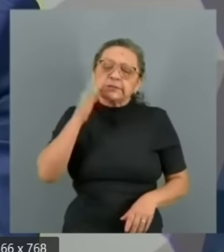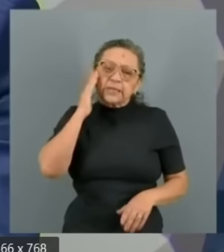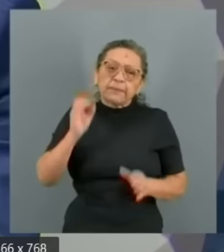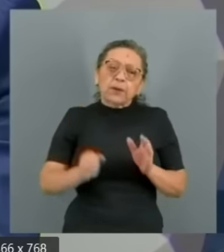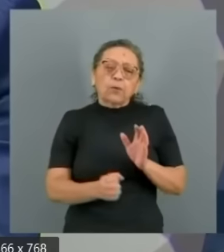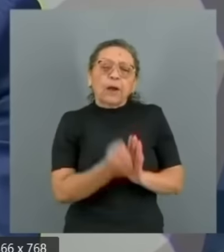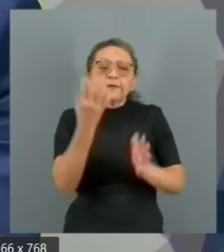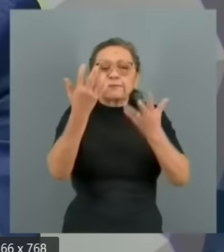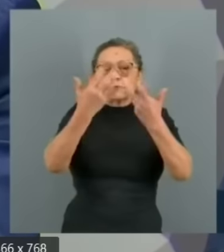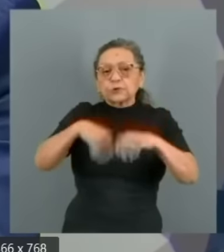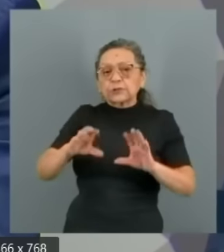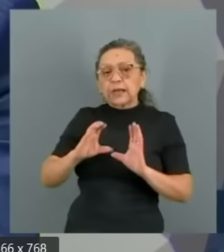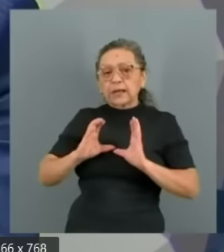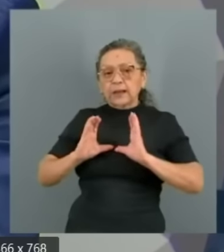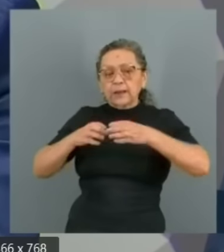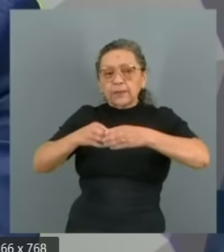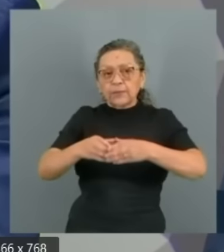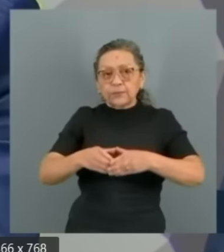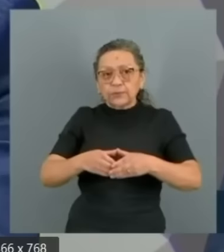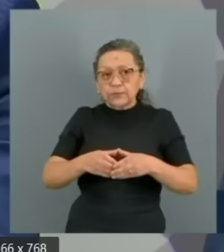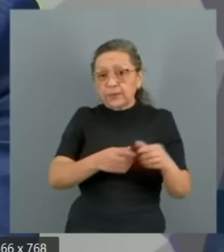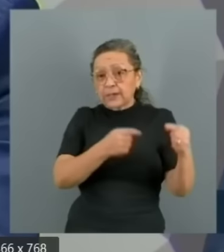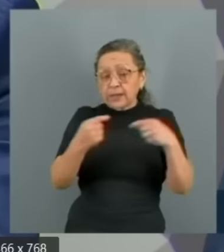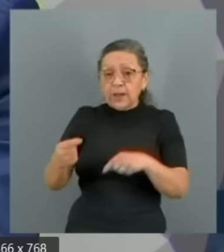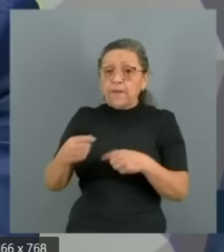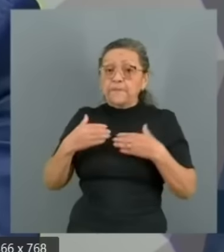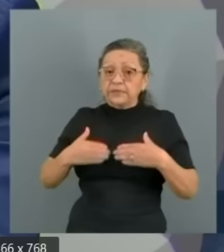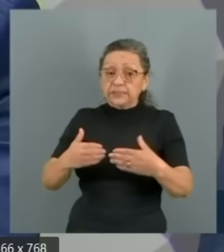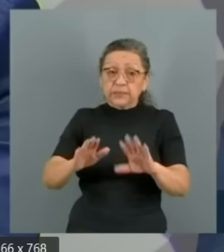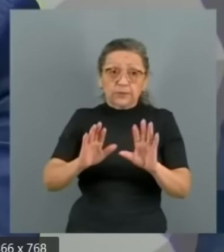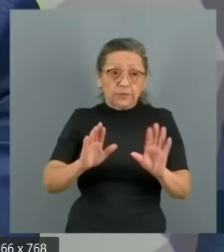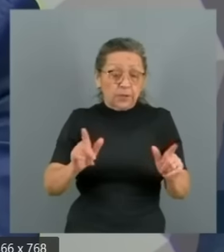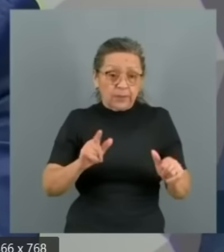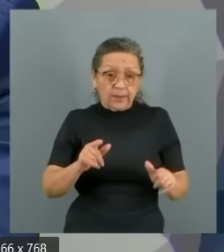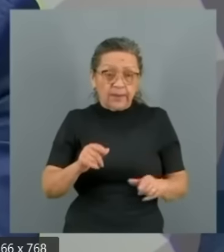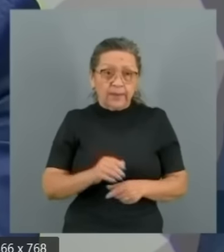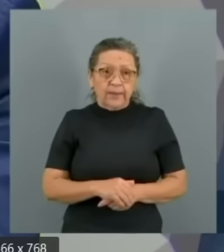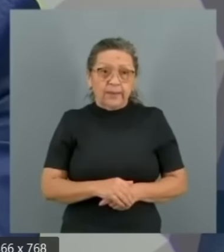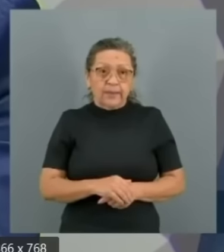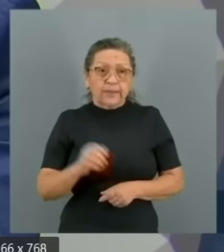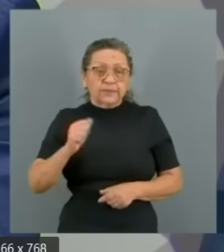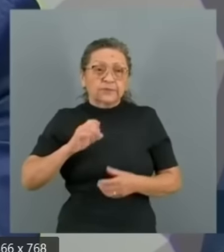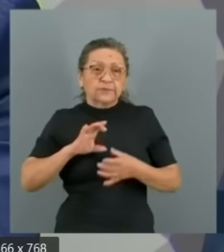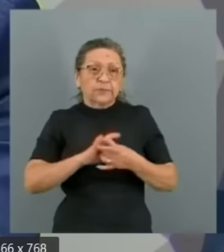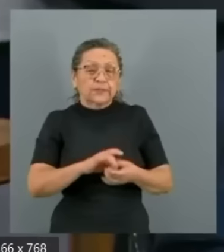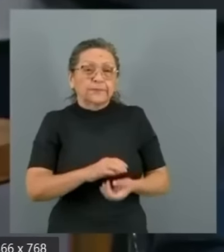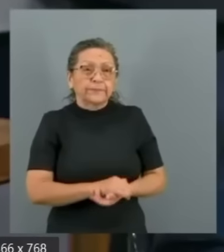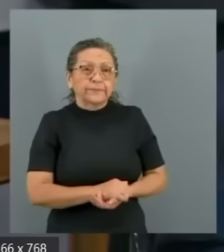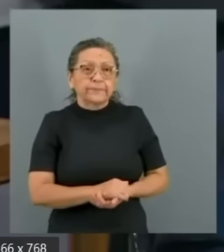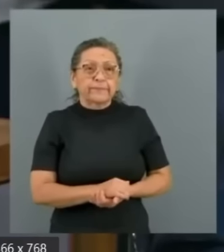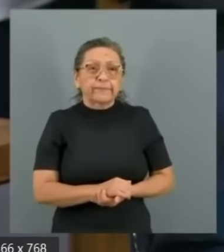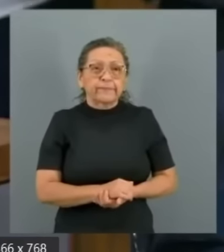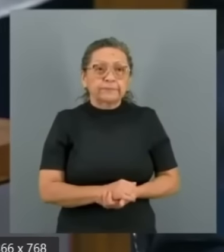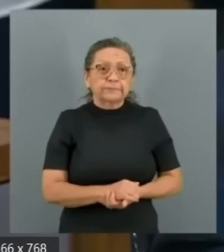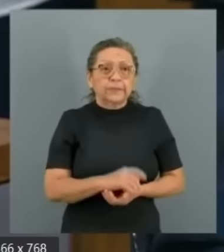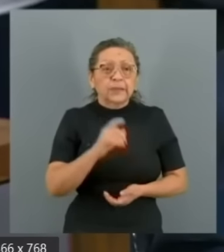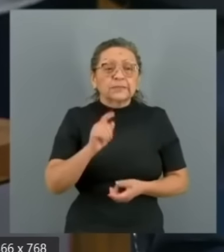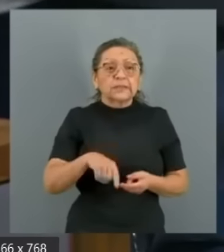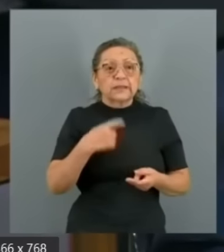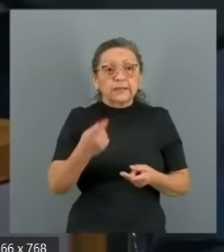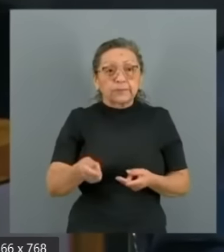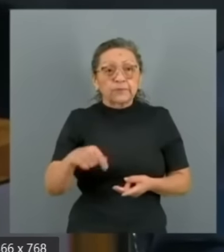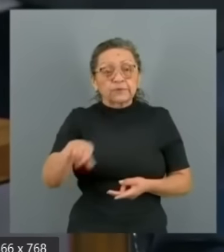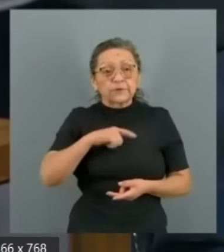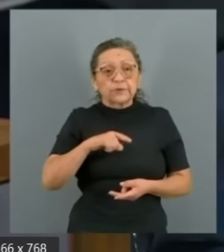Conjur em relação ao ministro, ao ministério, e não entidades vinculadas. Sim, depois que o senhor, depois que eu o senhor foi promotor,